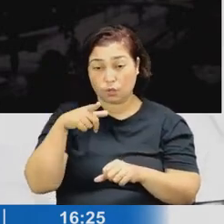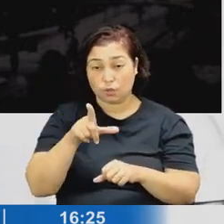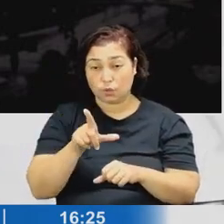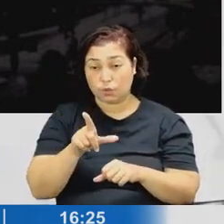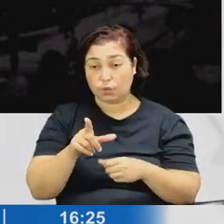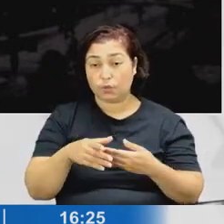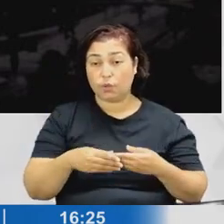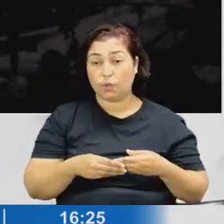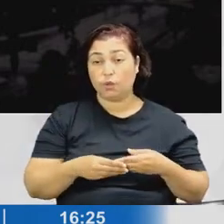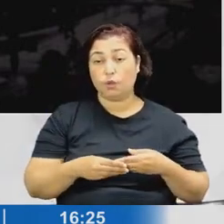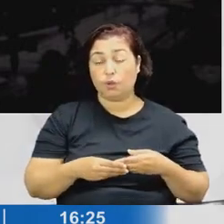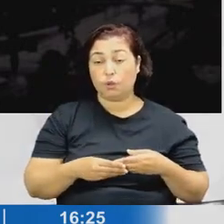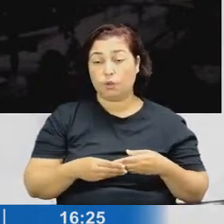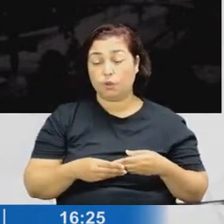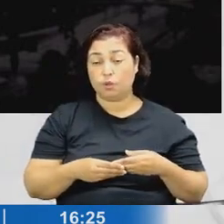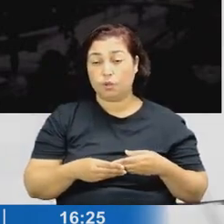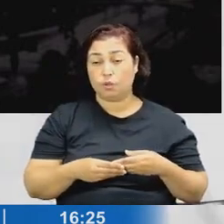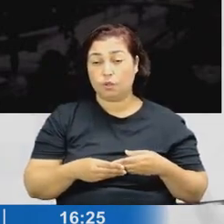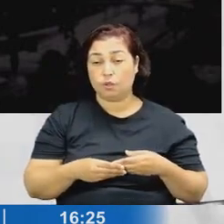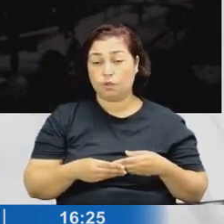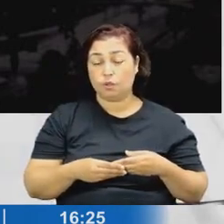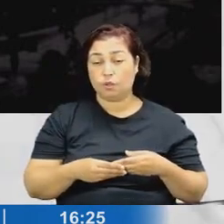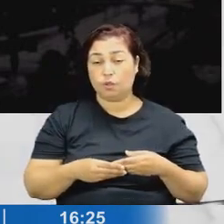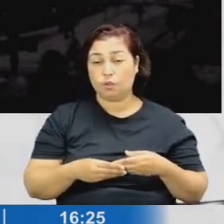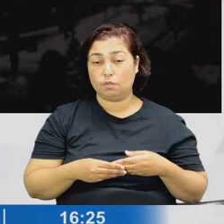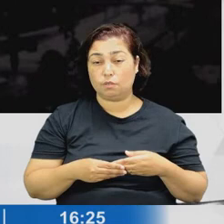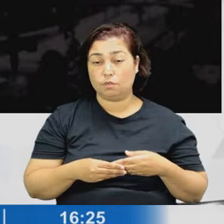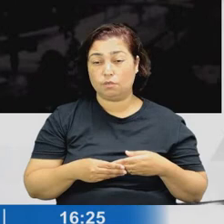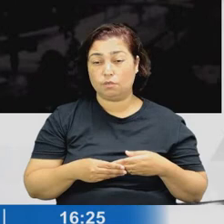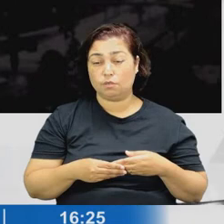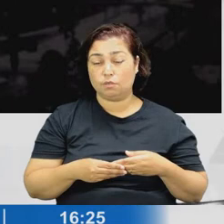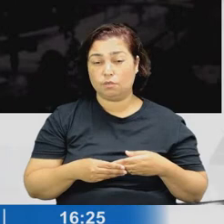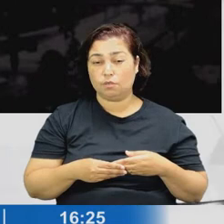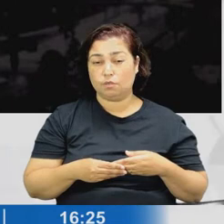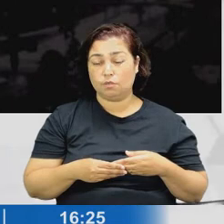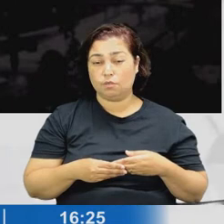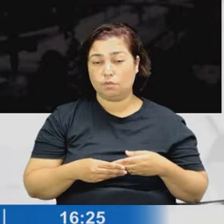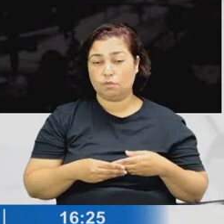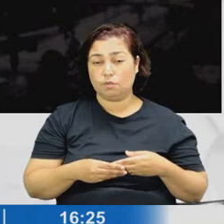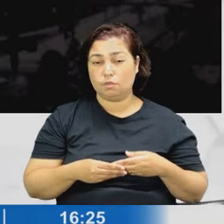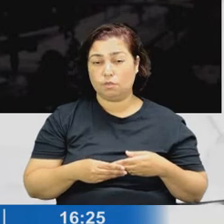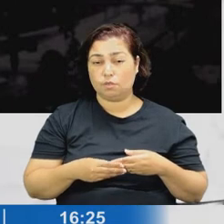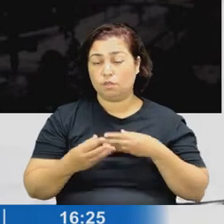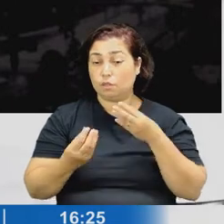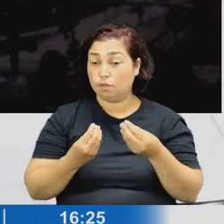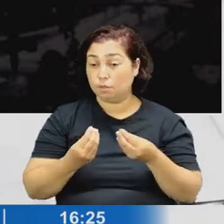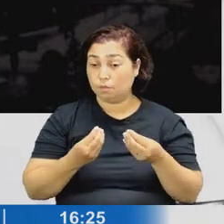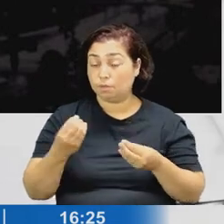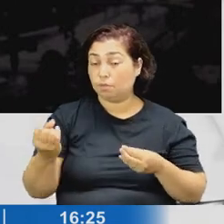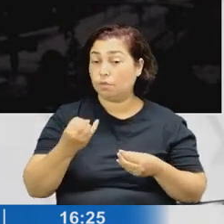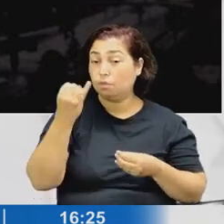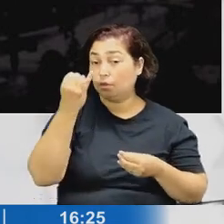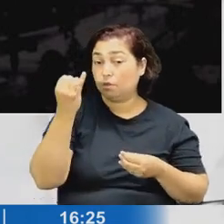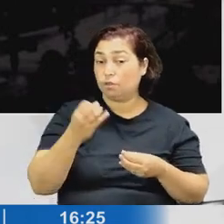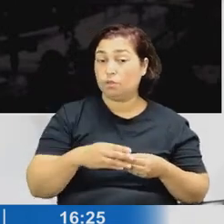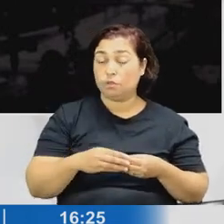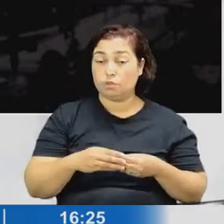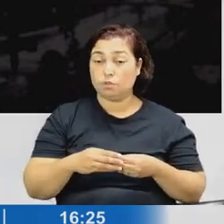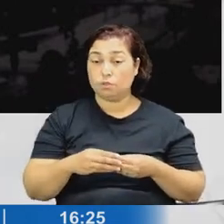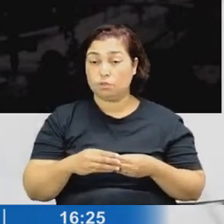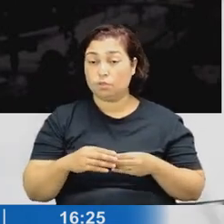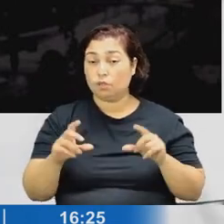congruência se a gente alinhar expectativa com as pessoas isso é muito importante ó alinhamento expectativa